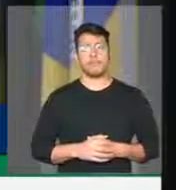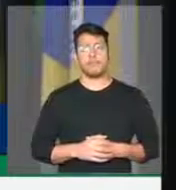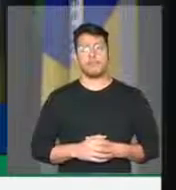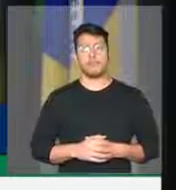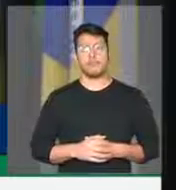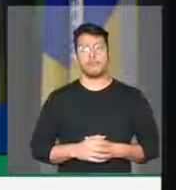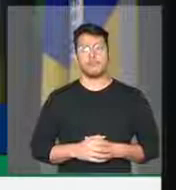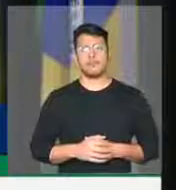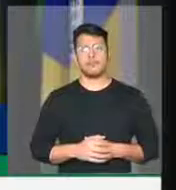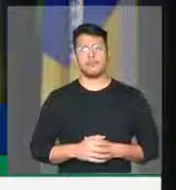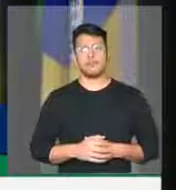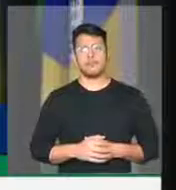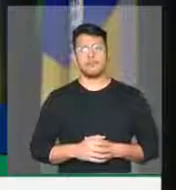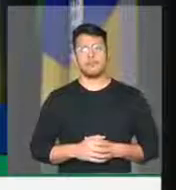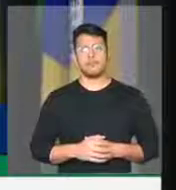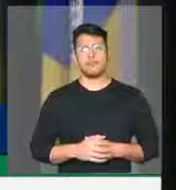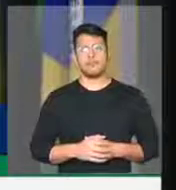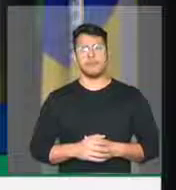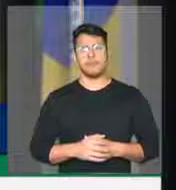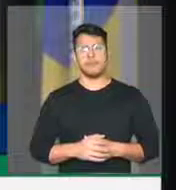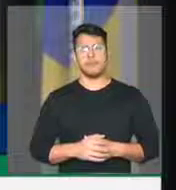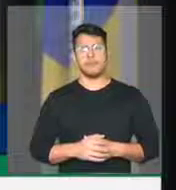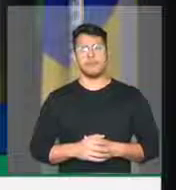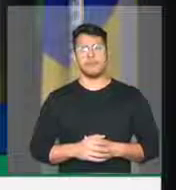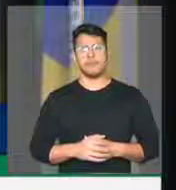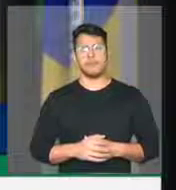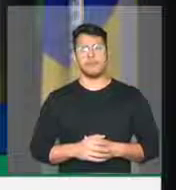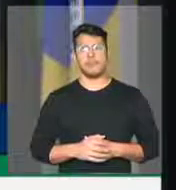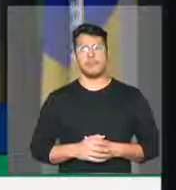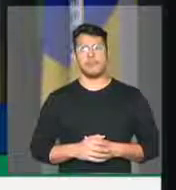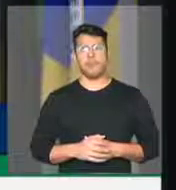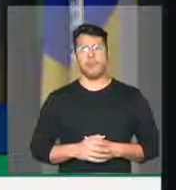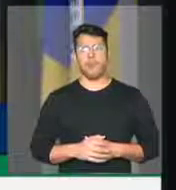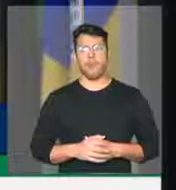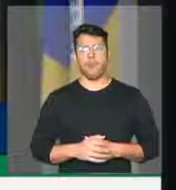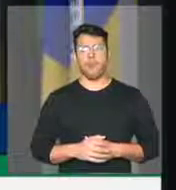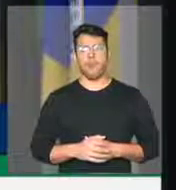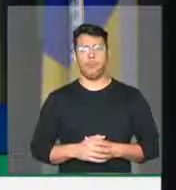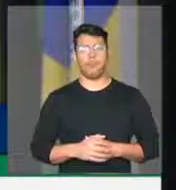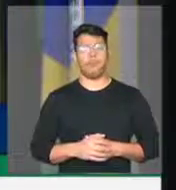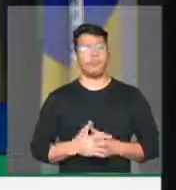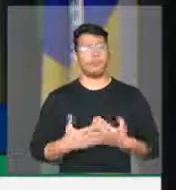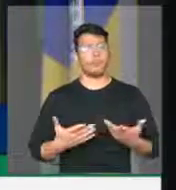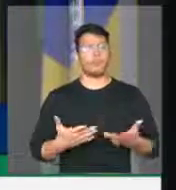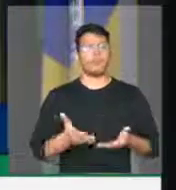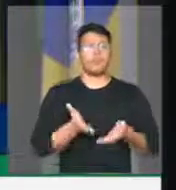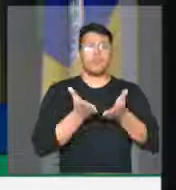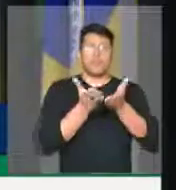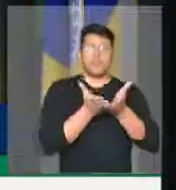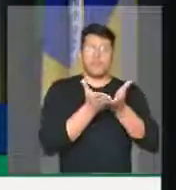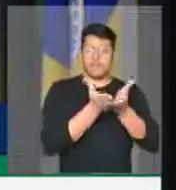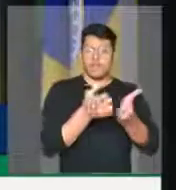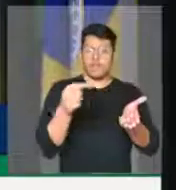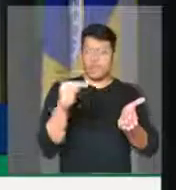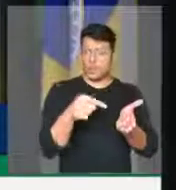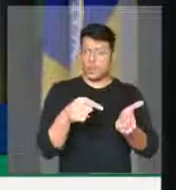extremamente, citando o próprio presidente da empresa citada, esses navios são extremamente